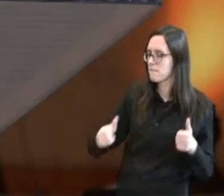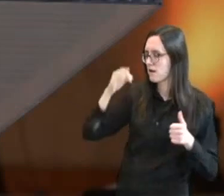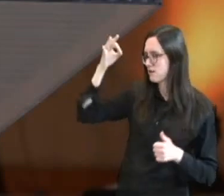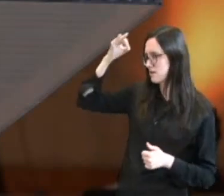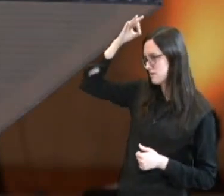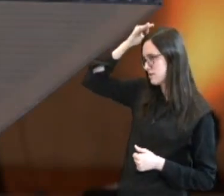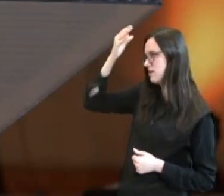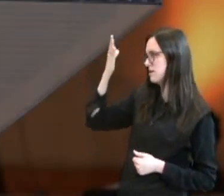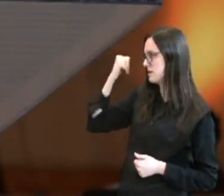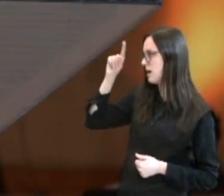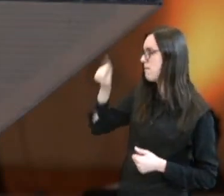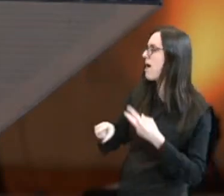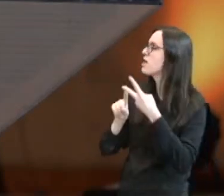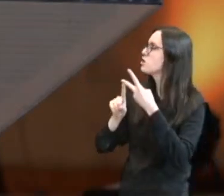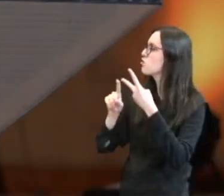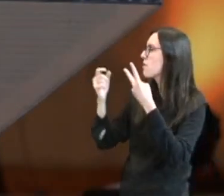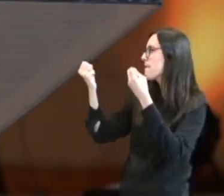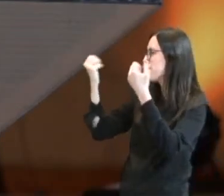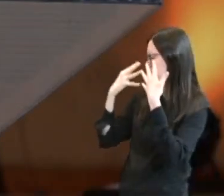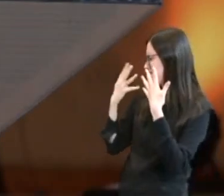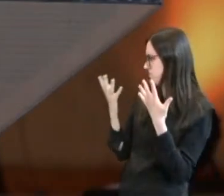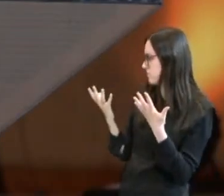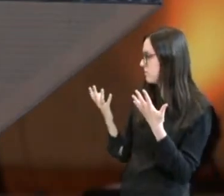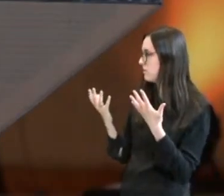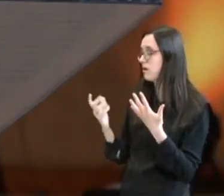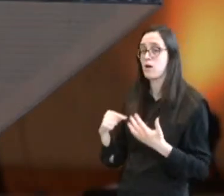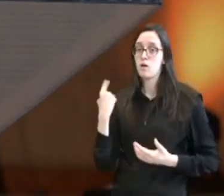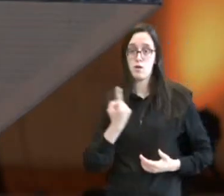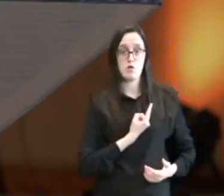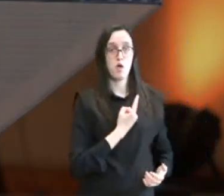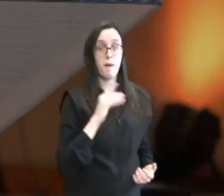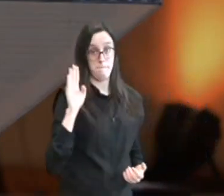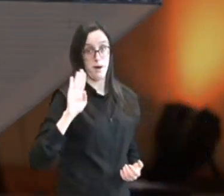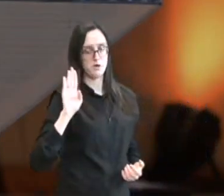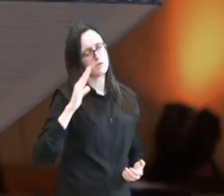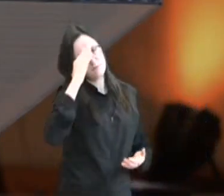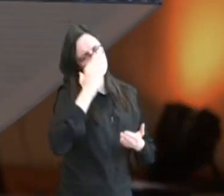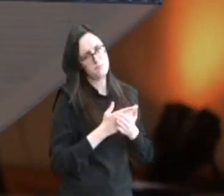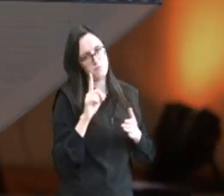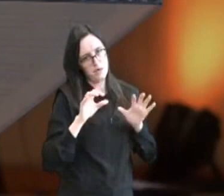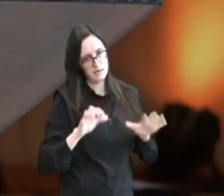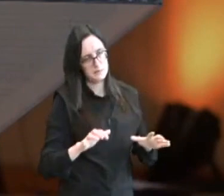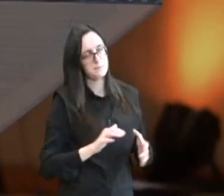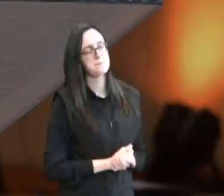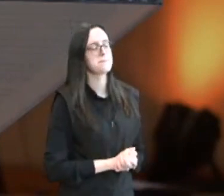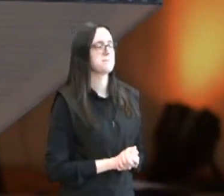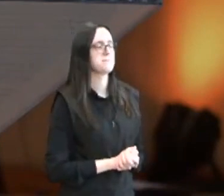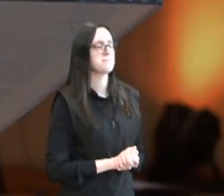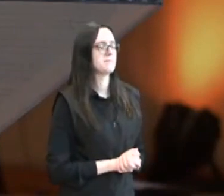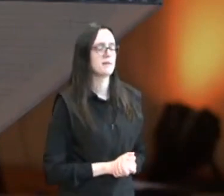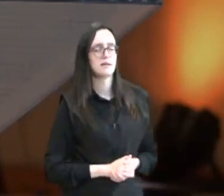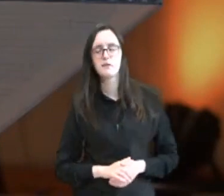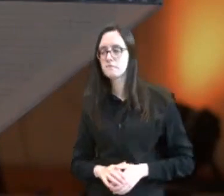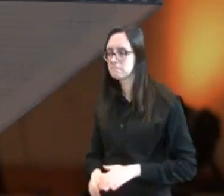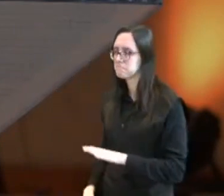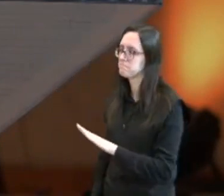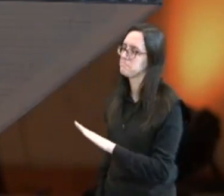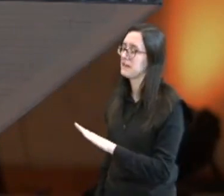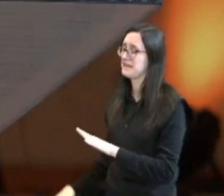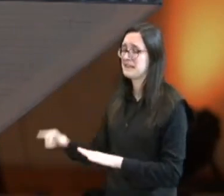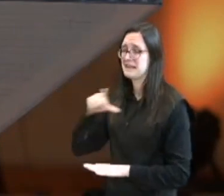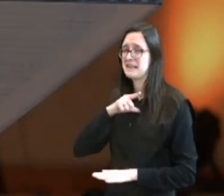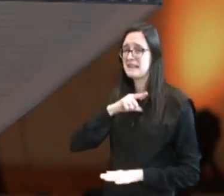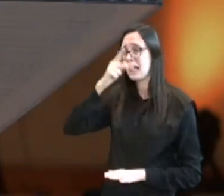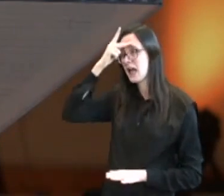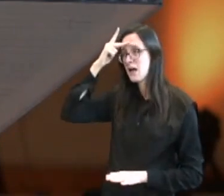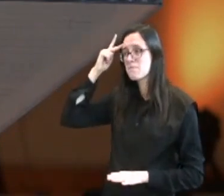Santo como segunda bênção. Nós batistas não cremos assim, não é? Ele disse: rapaz, tem gente que